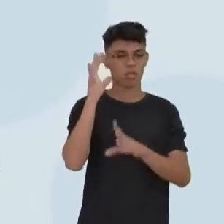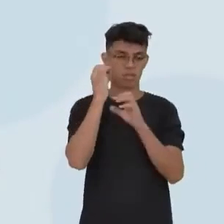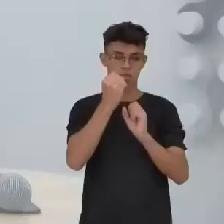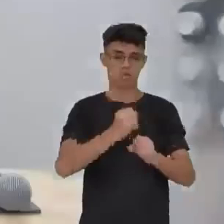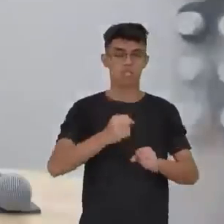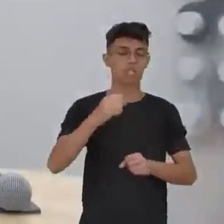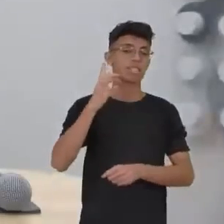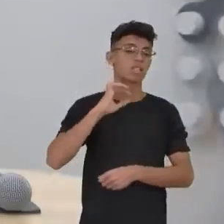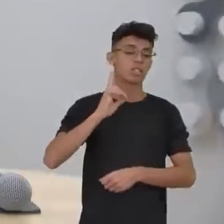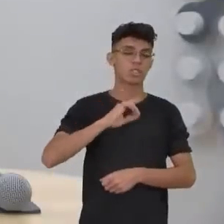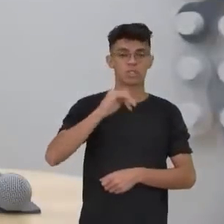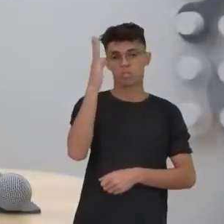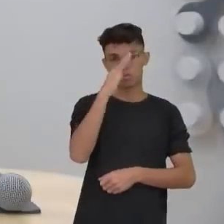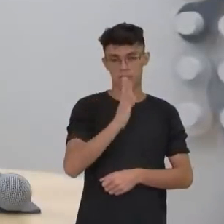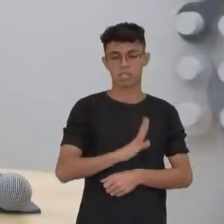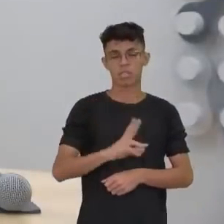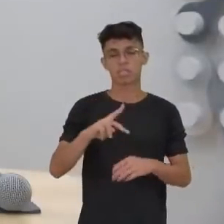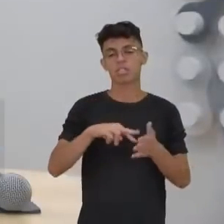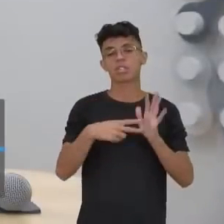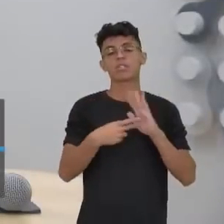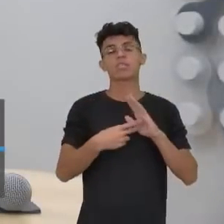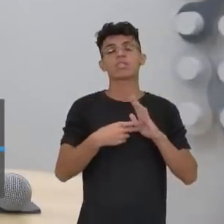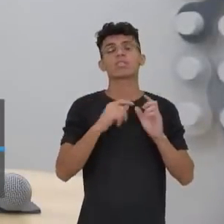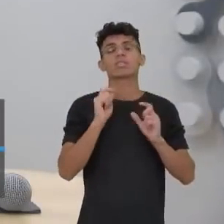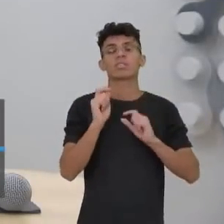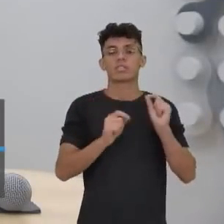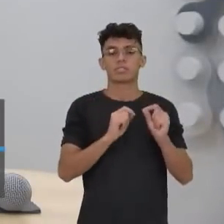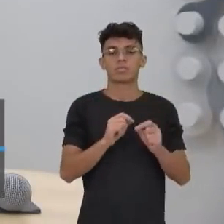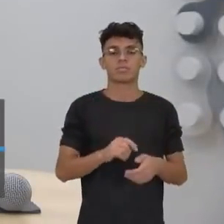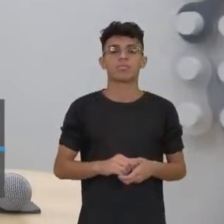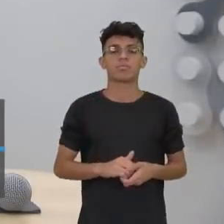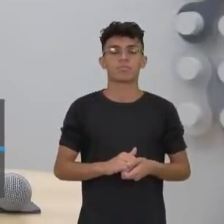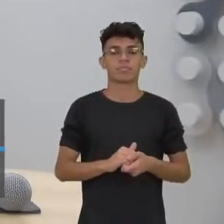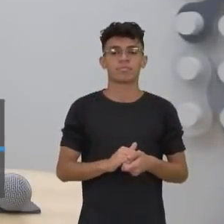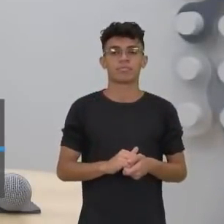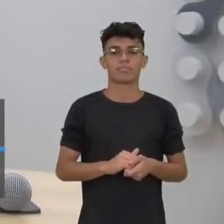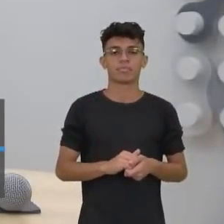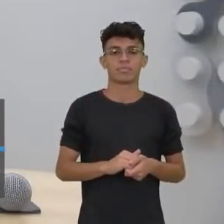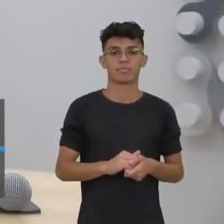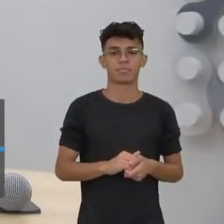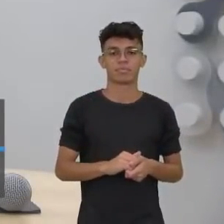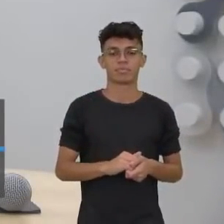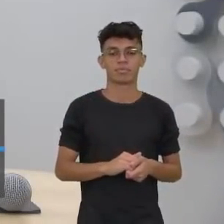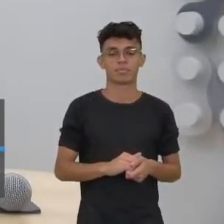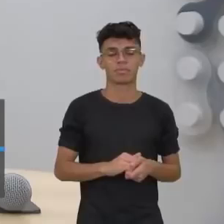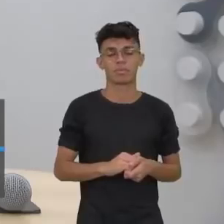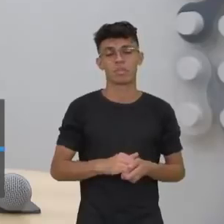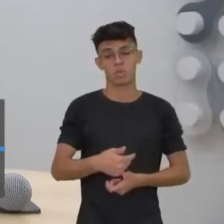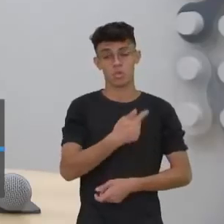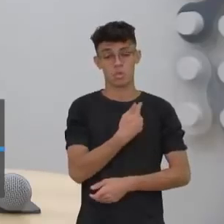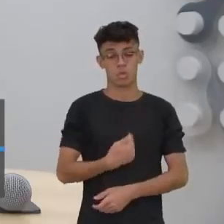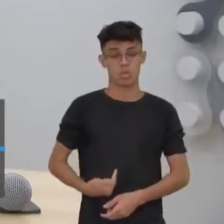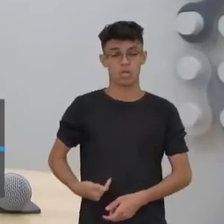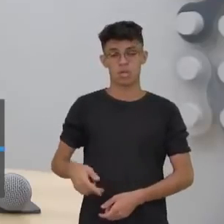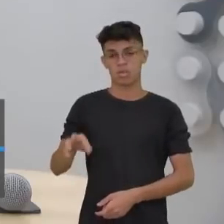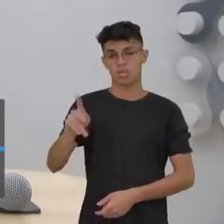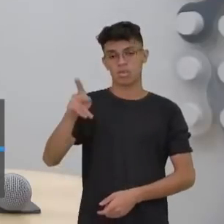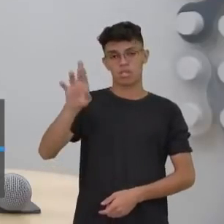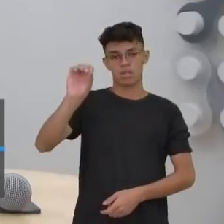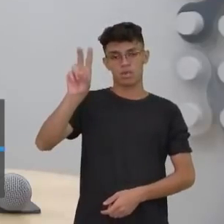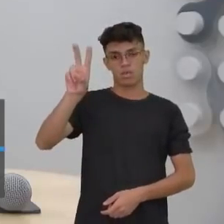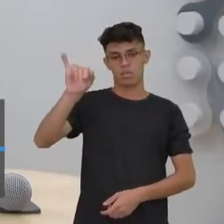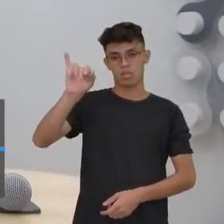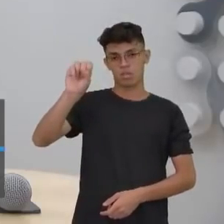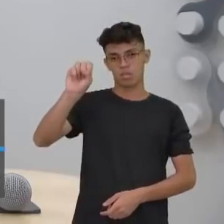aqui para mim, diretor. Significa que nesse chamado governo provisório, o Getúlio